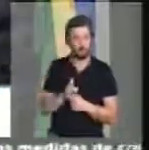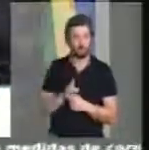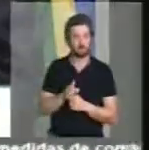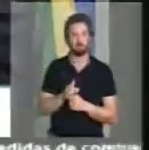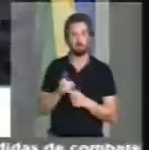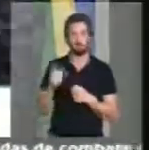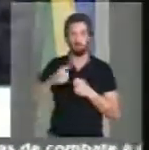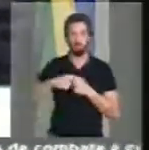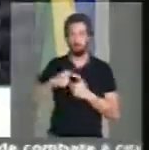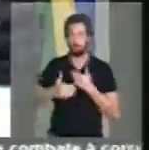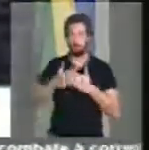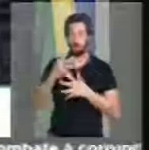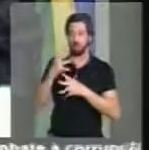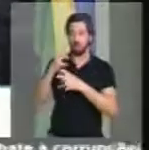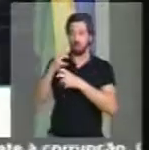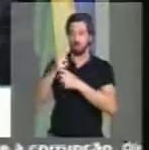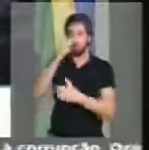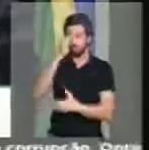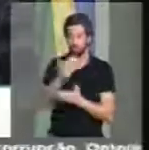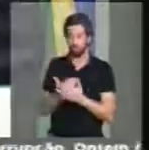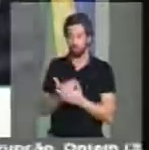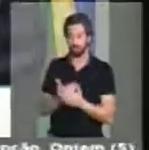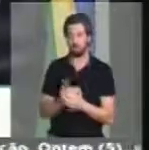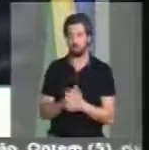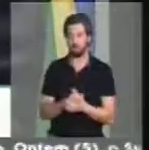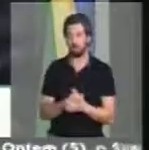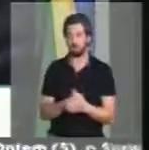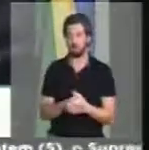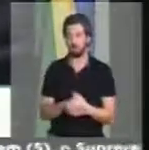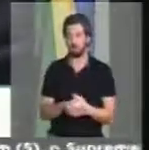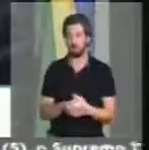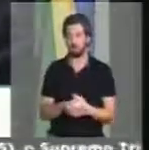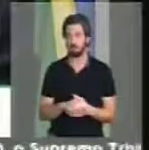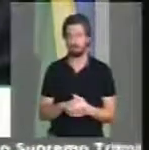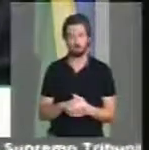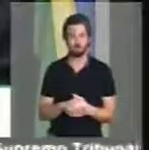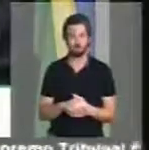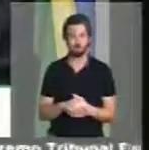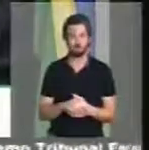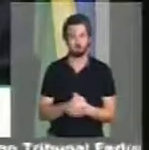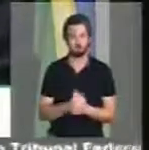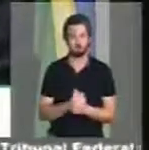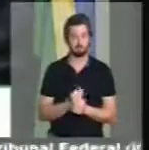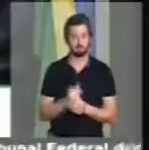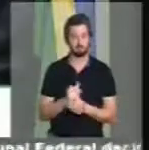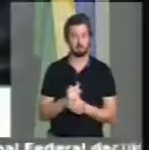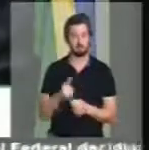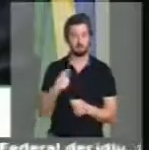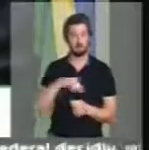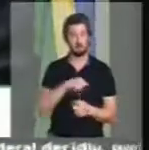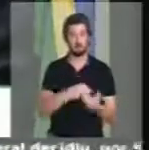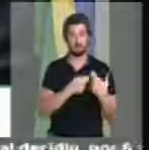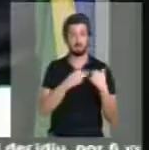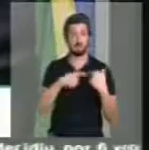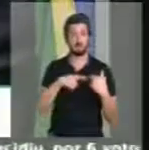está voltando a recuperar sua credibilidade, nós que temos responsabilidade com este